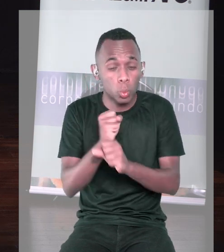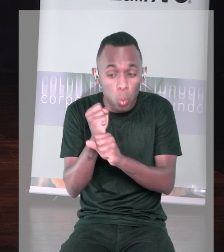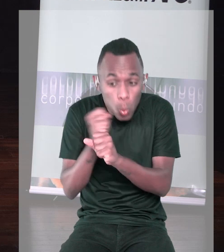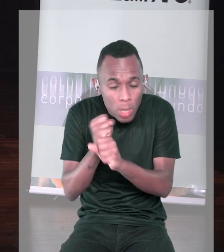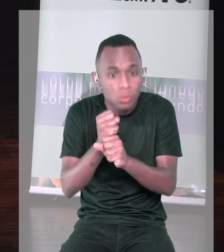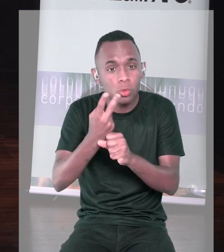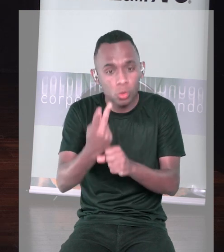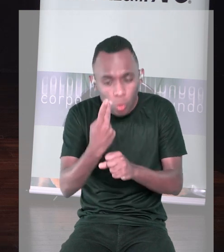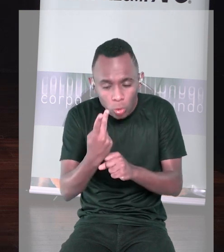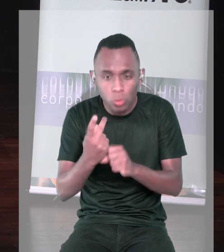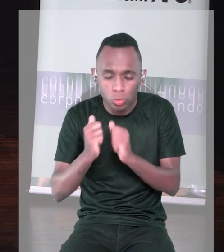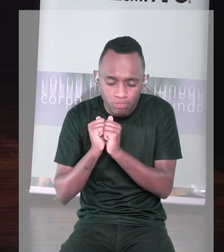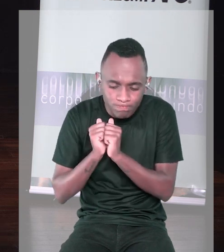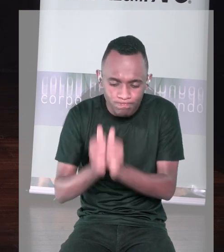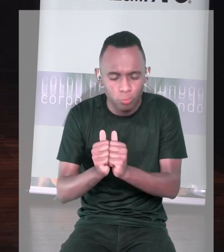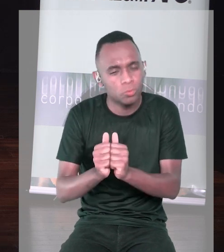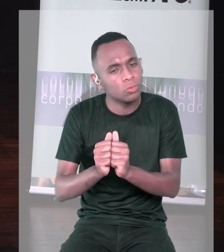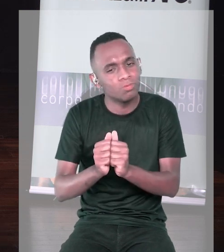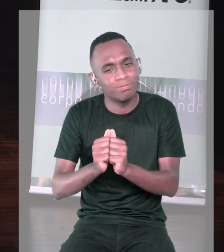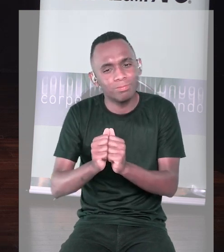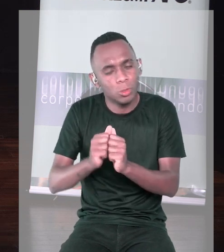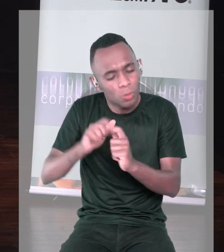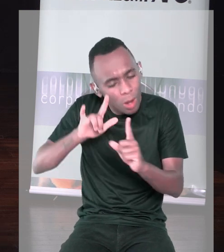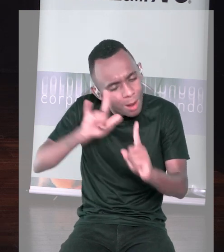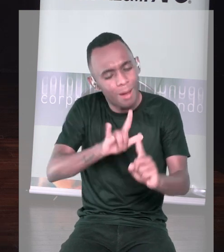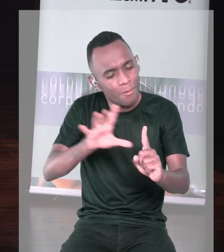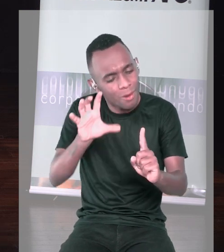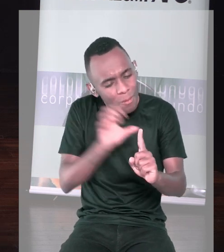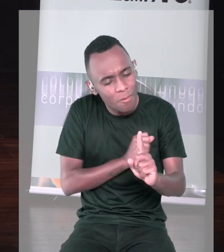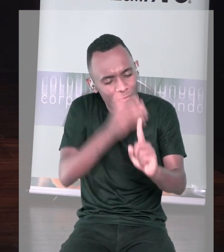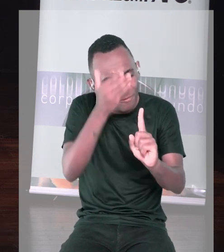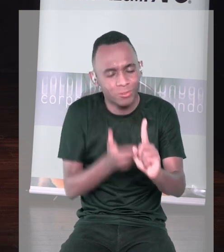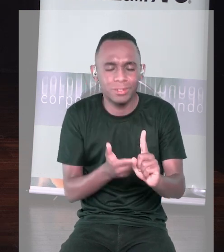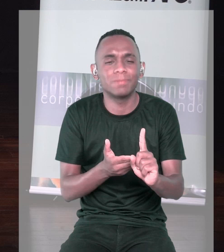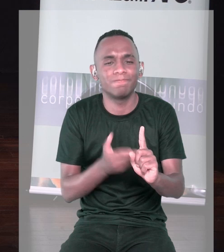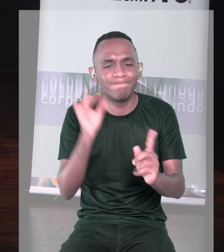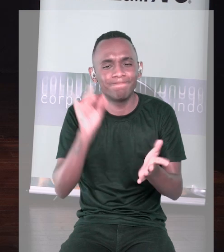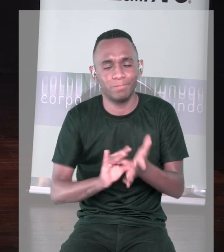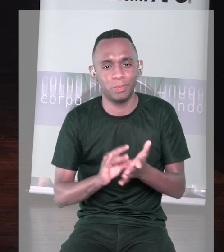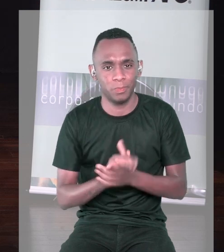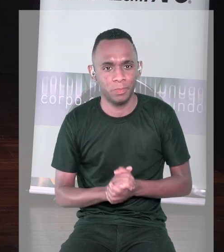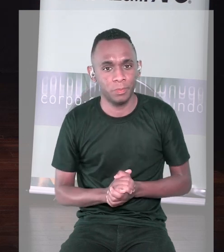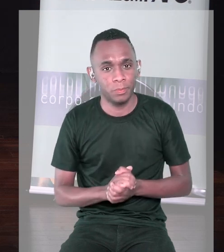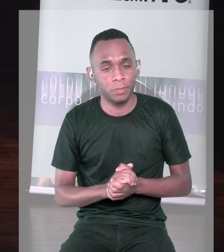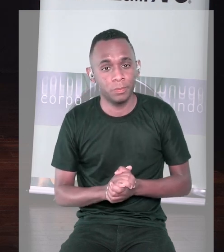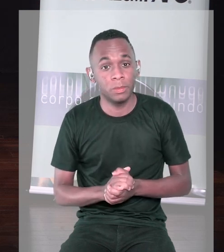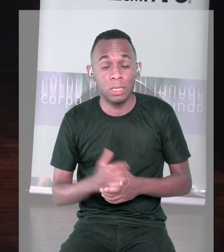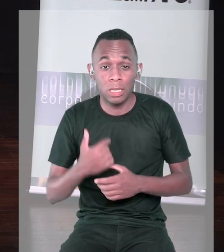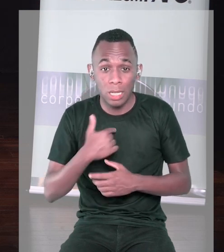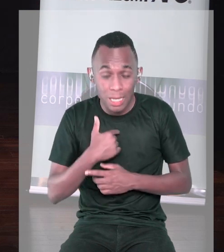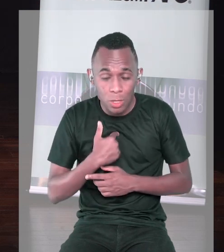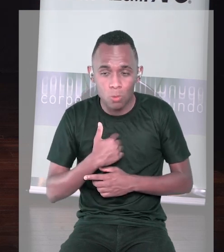faz 58 anos que vivemos juntos. E eu amo você mais do que nunca.